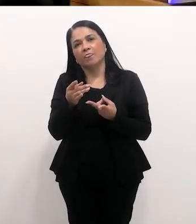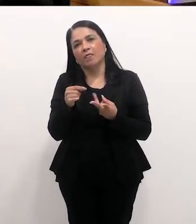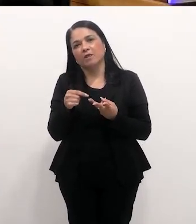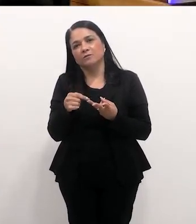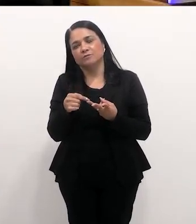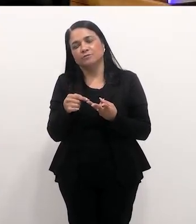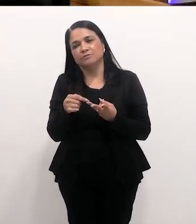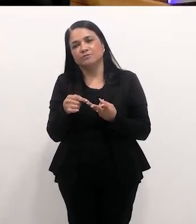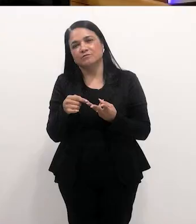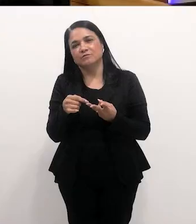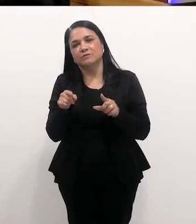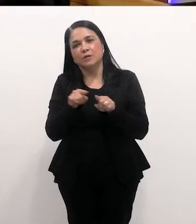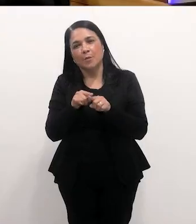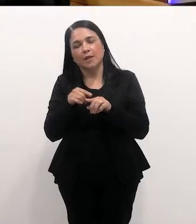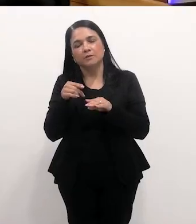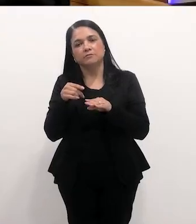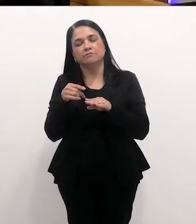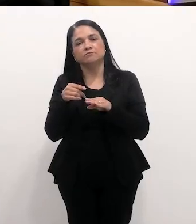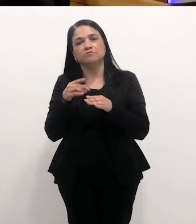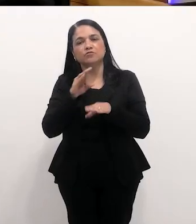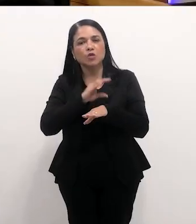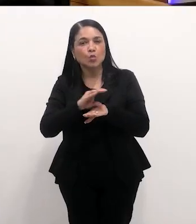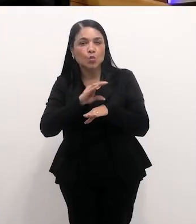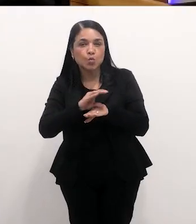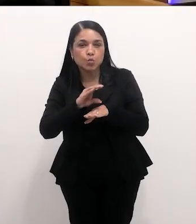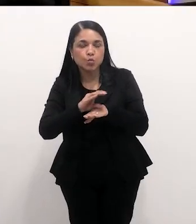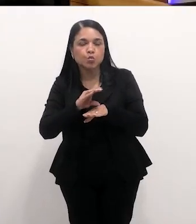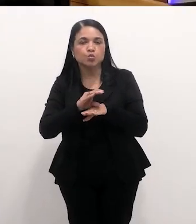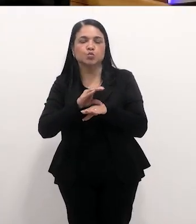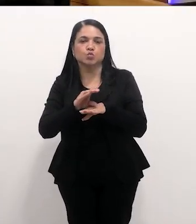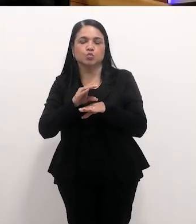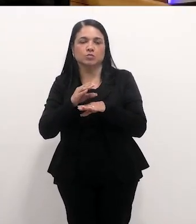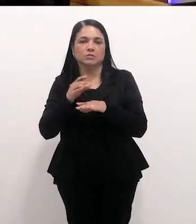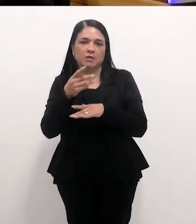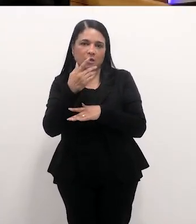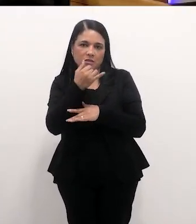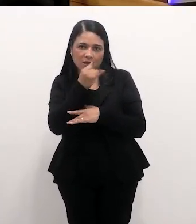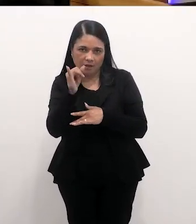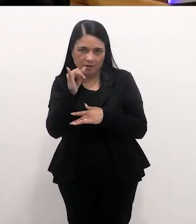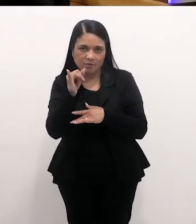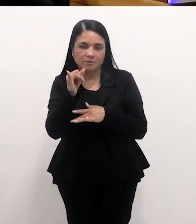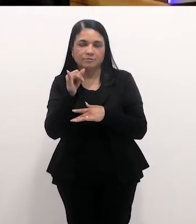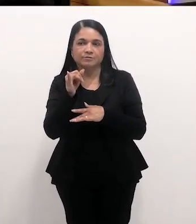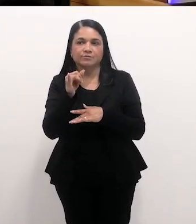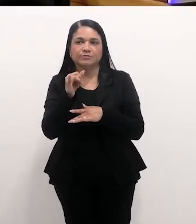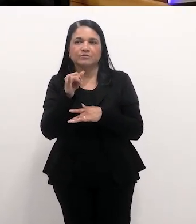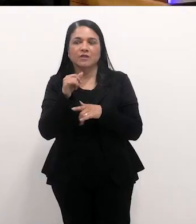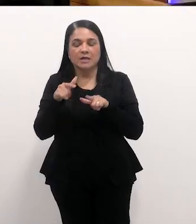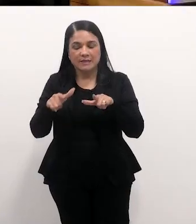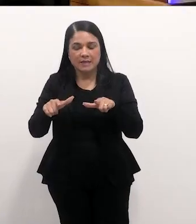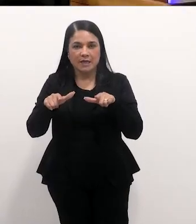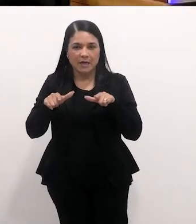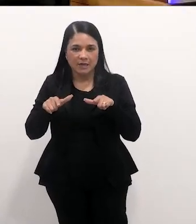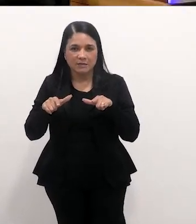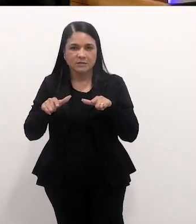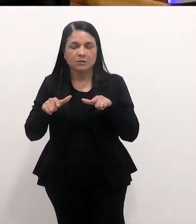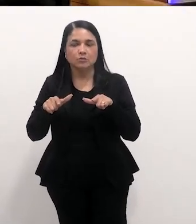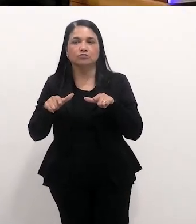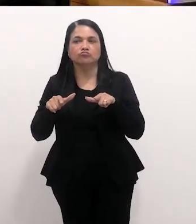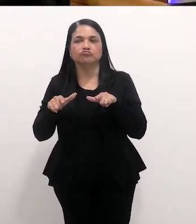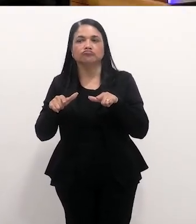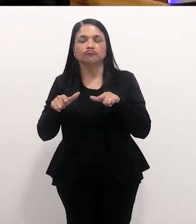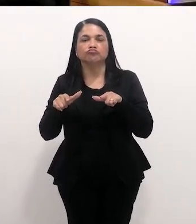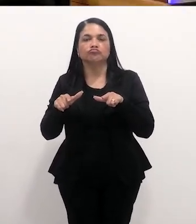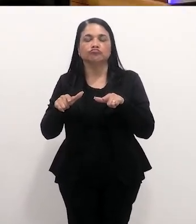de Medicina, por exemplo, e muito para fazer cursos breves na Itália. Ou